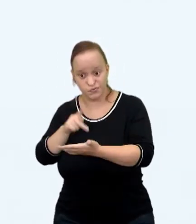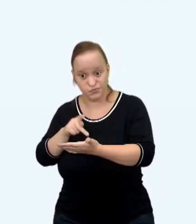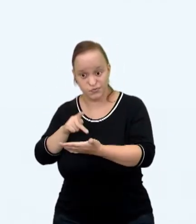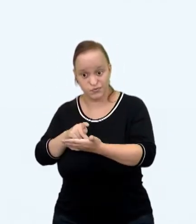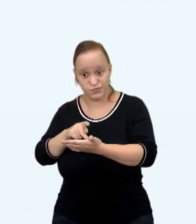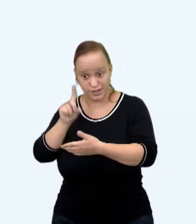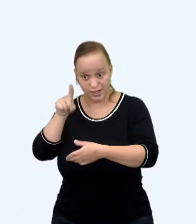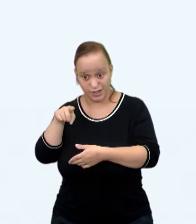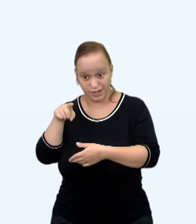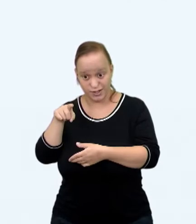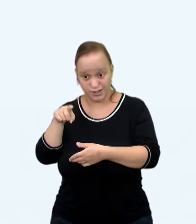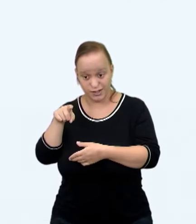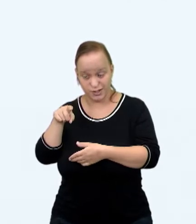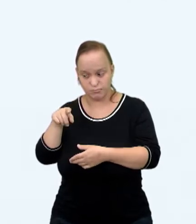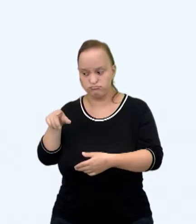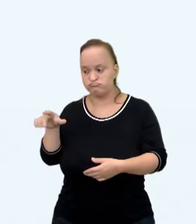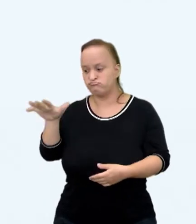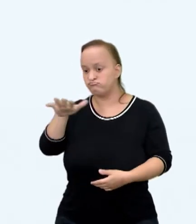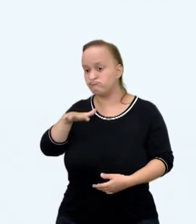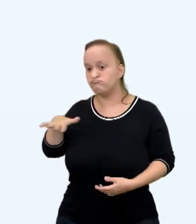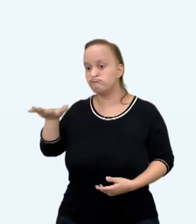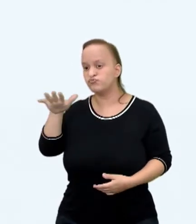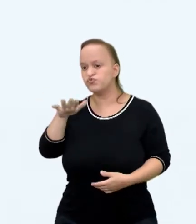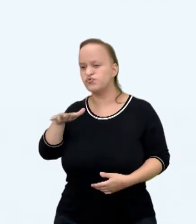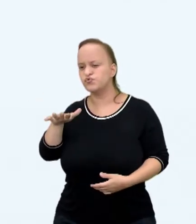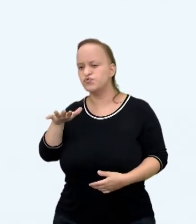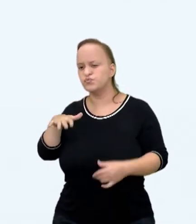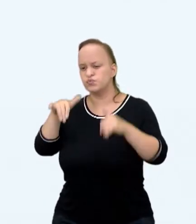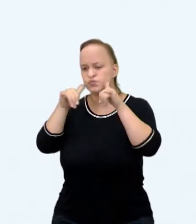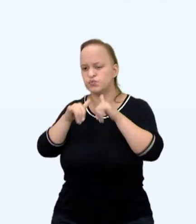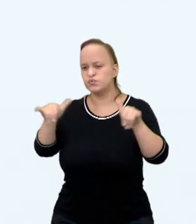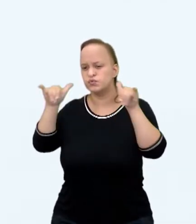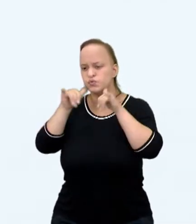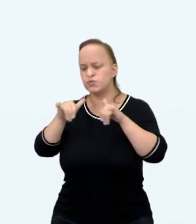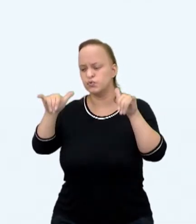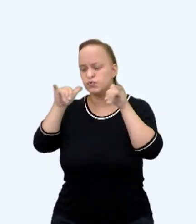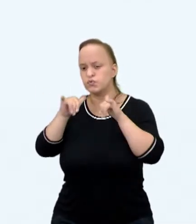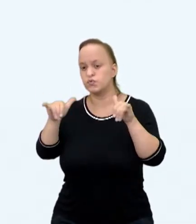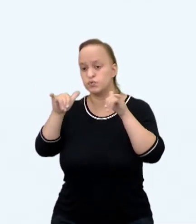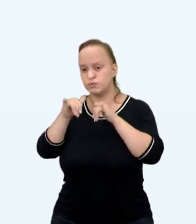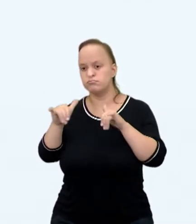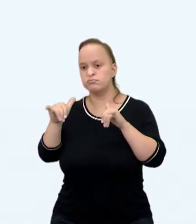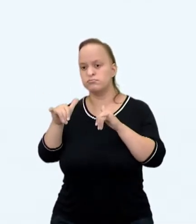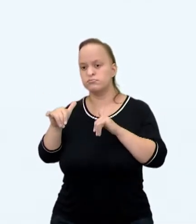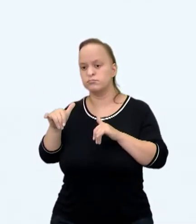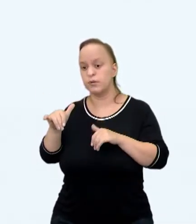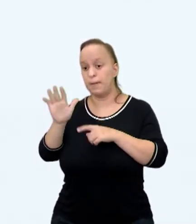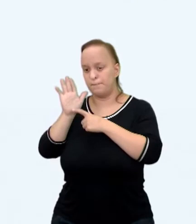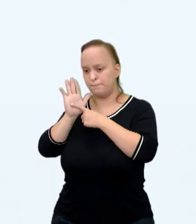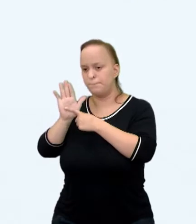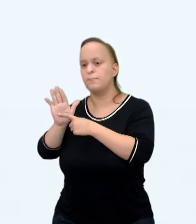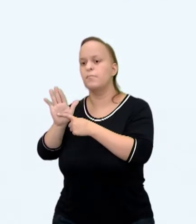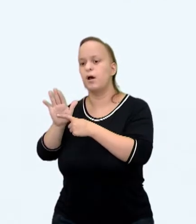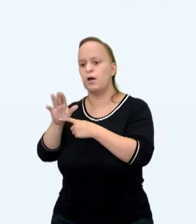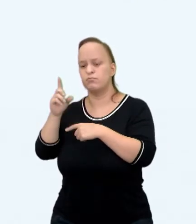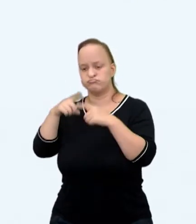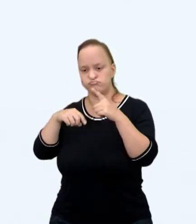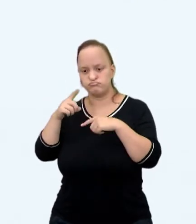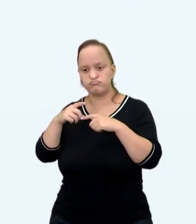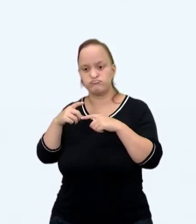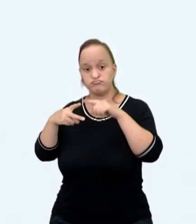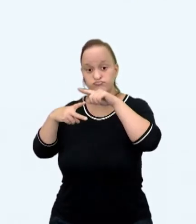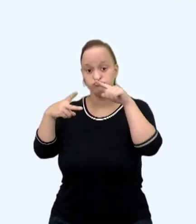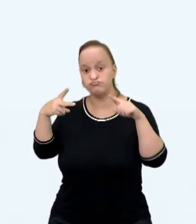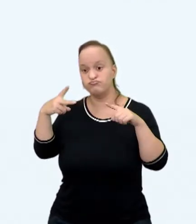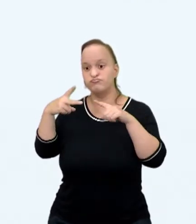anúncios, além de informar sobre os produtos, é nos convencer a comprá-los. Por isso, precisamos ter